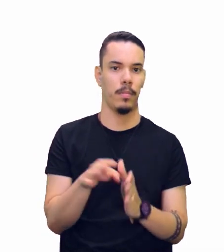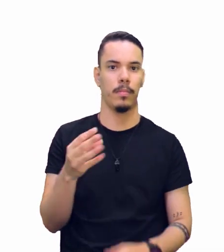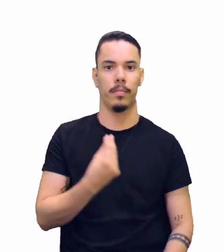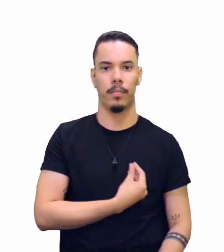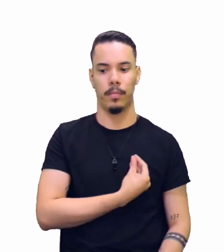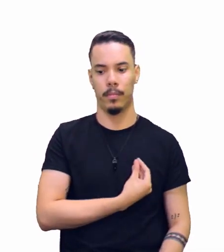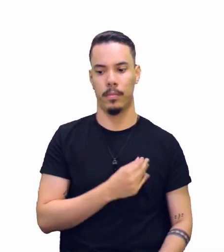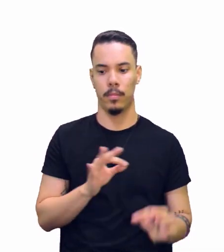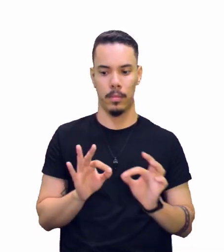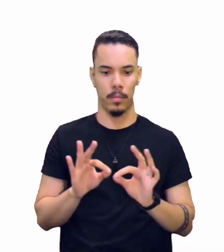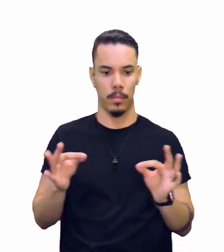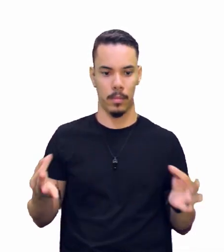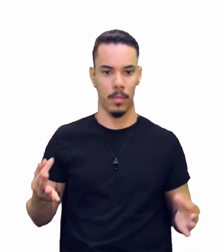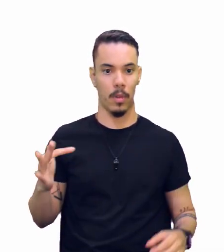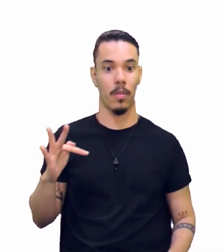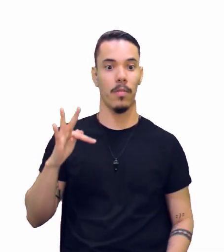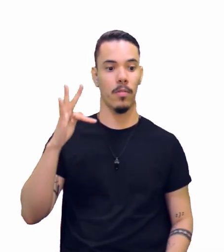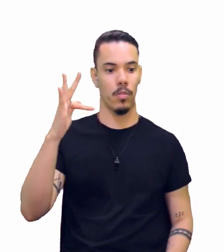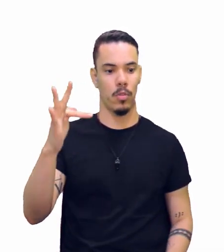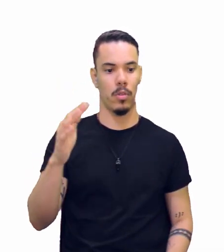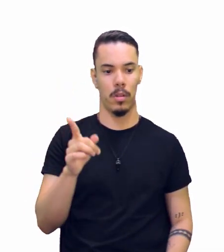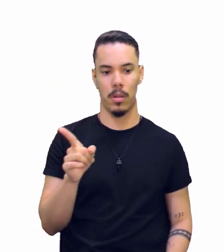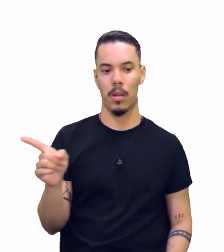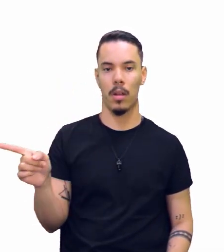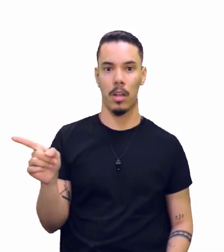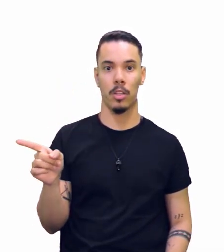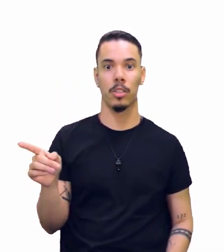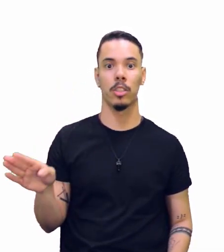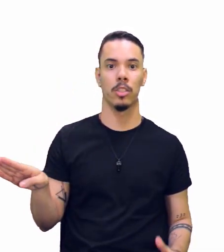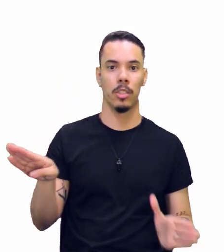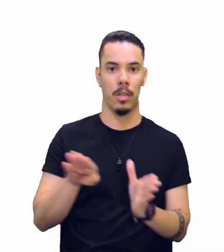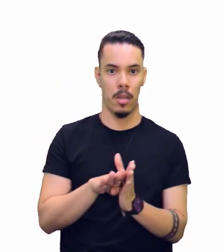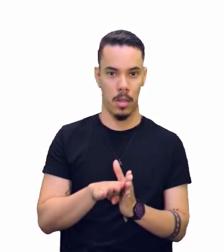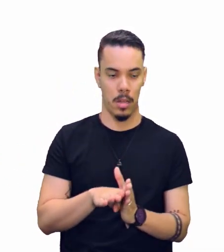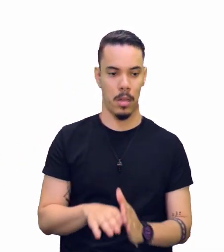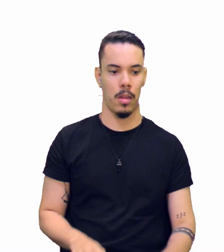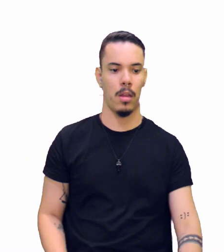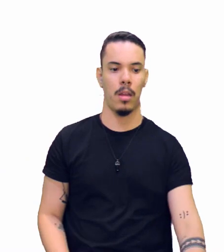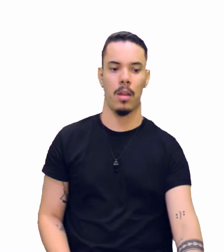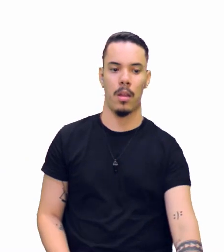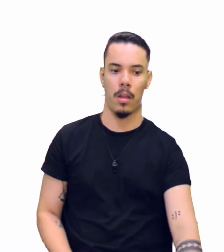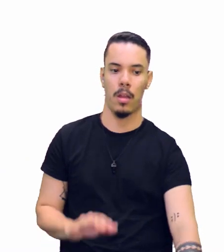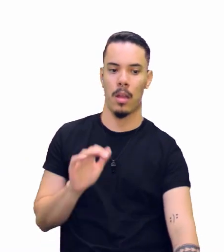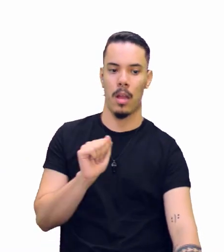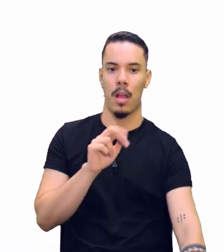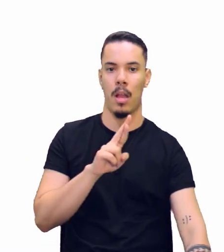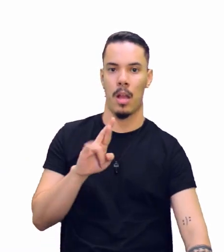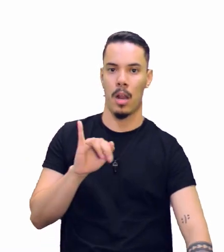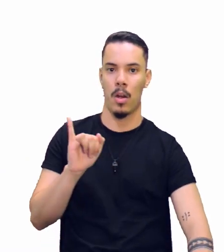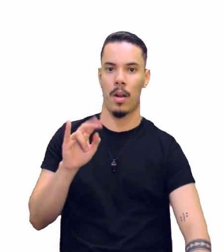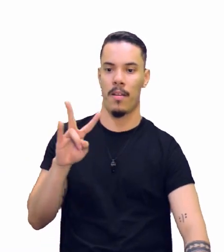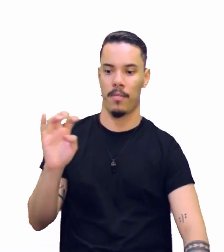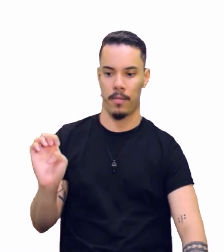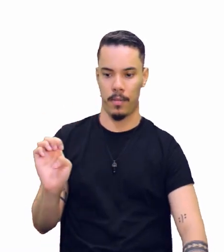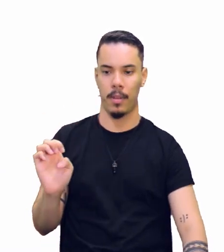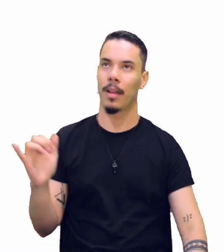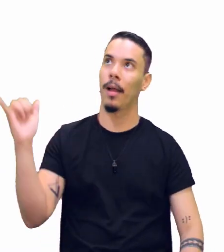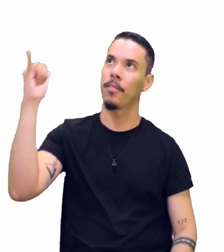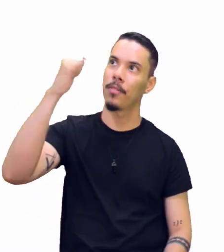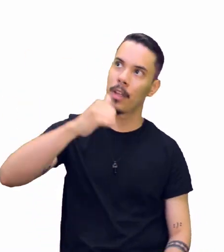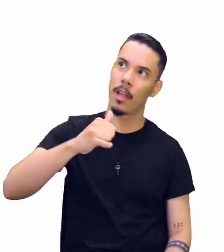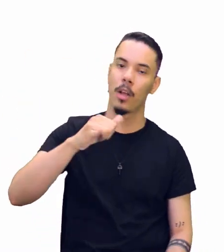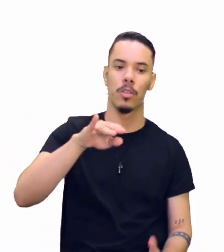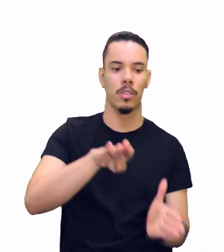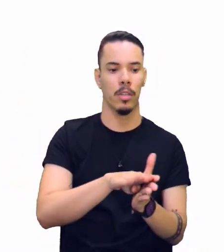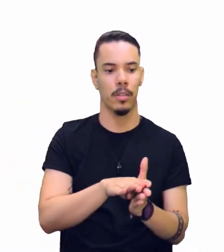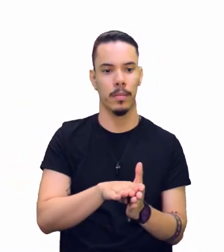presente simples que indica futuro, a gente viu muito esse verbo, que é o verbo chegar. The plane arrives, o avião chega. Só